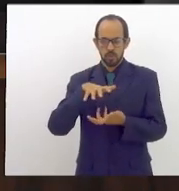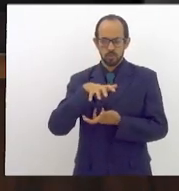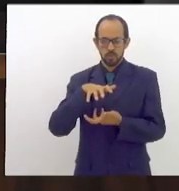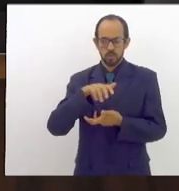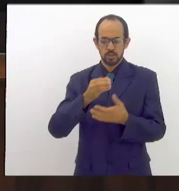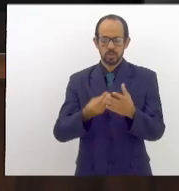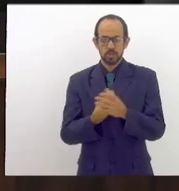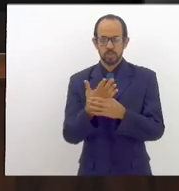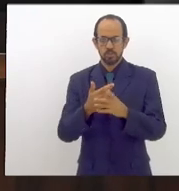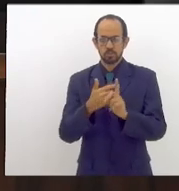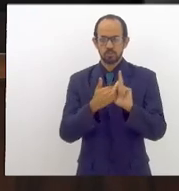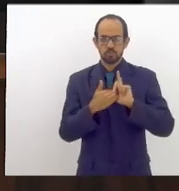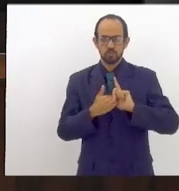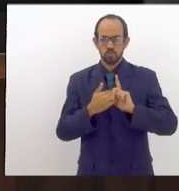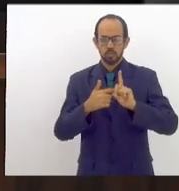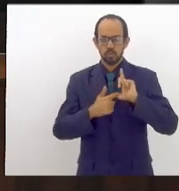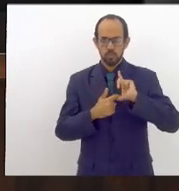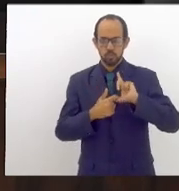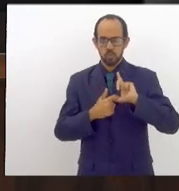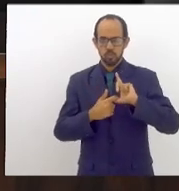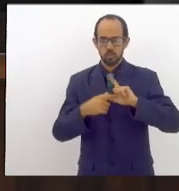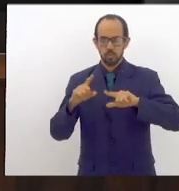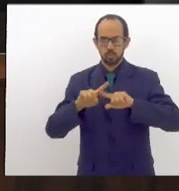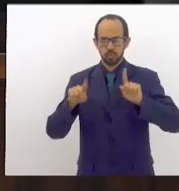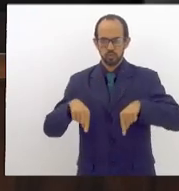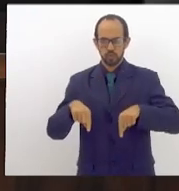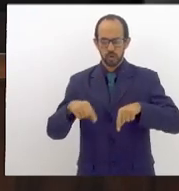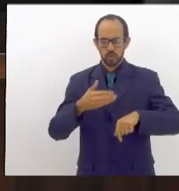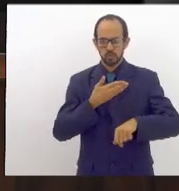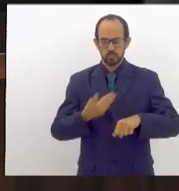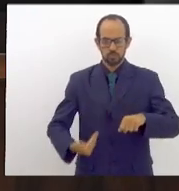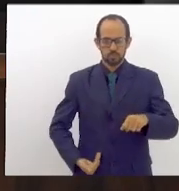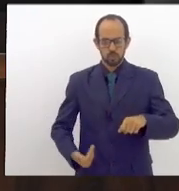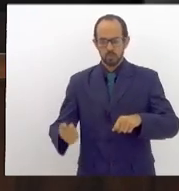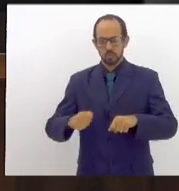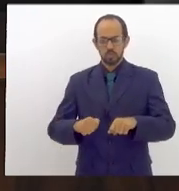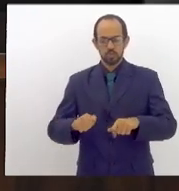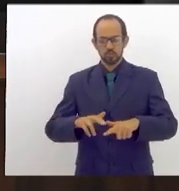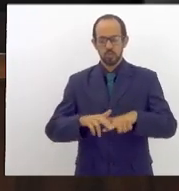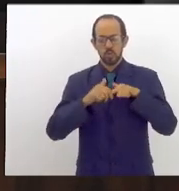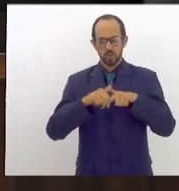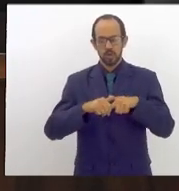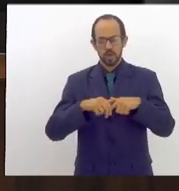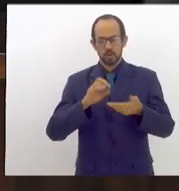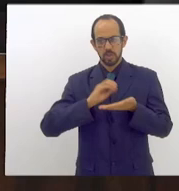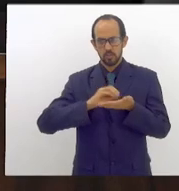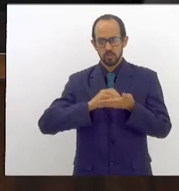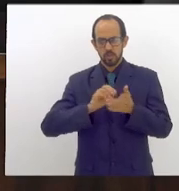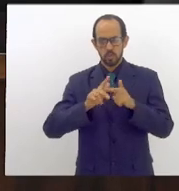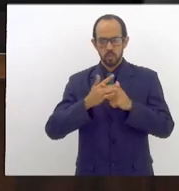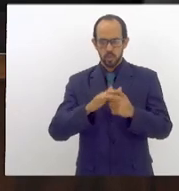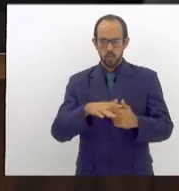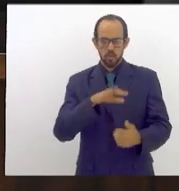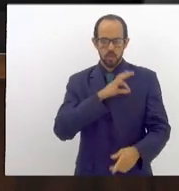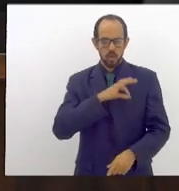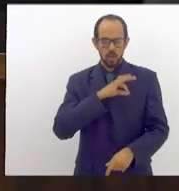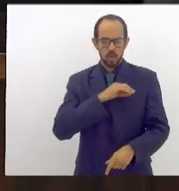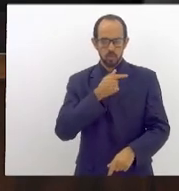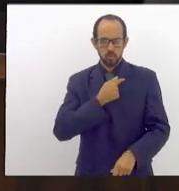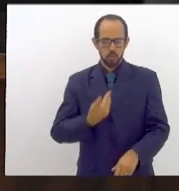os servidores públicos estaduais por perdas financeiras causadas altamente pro Governo dos anteriores